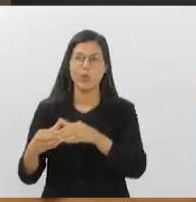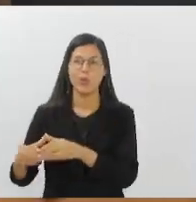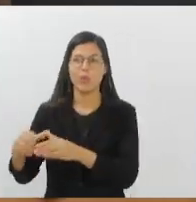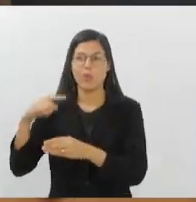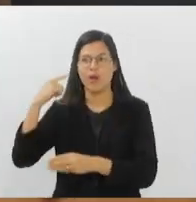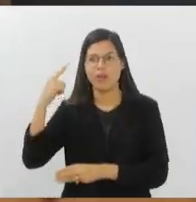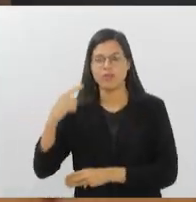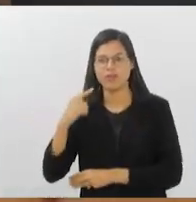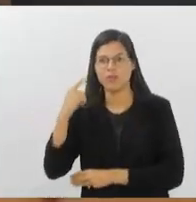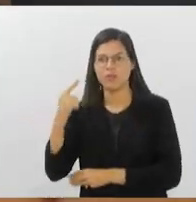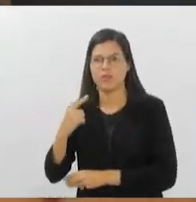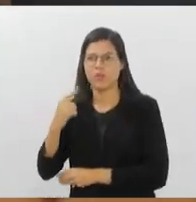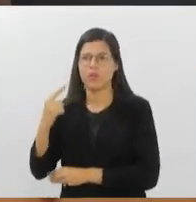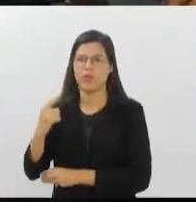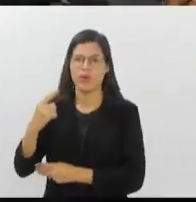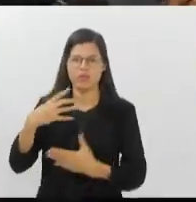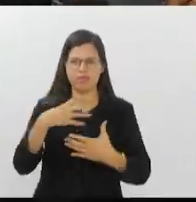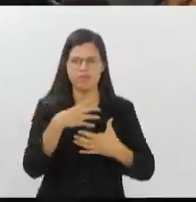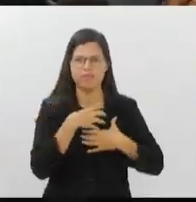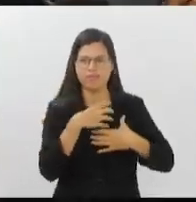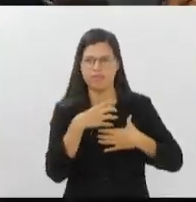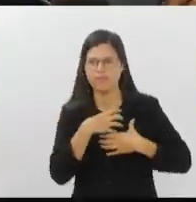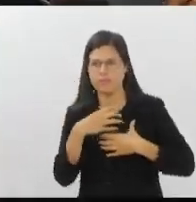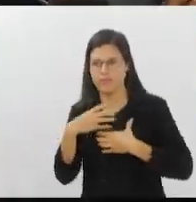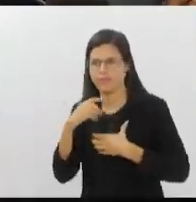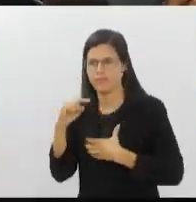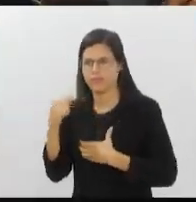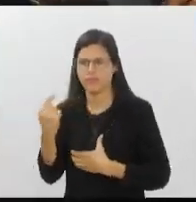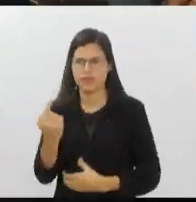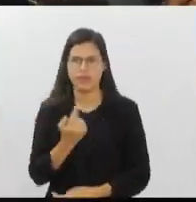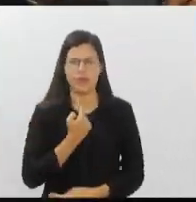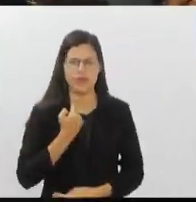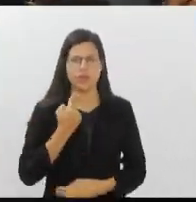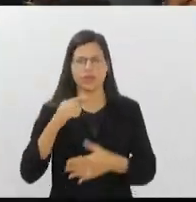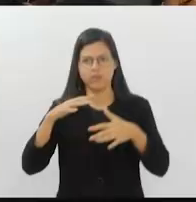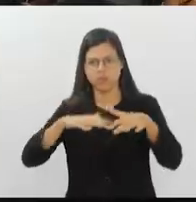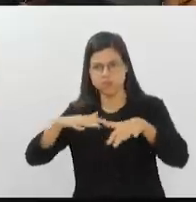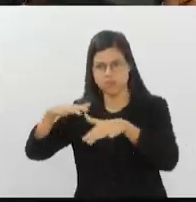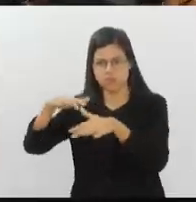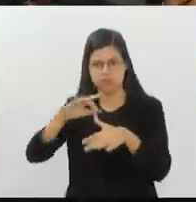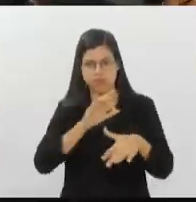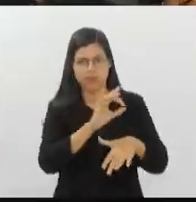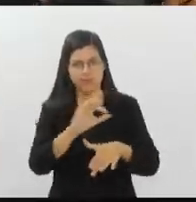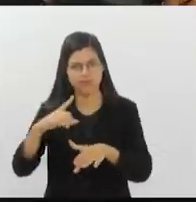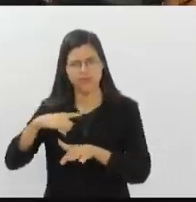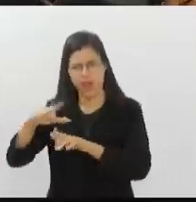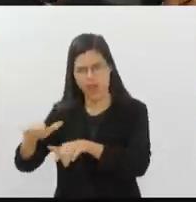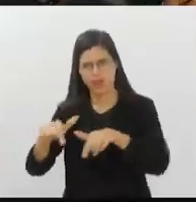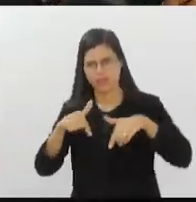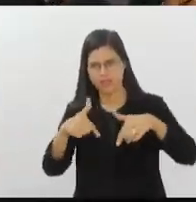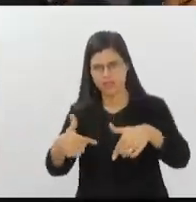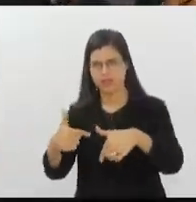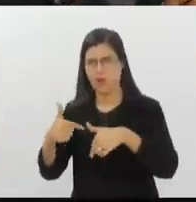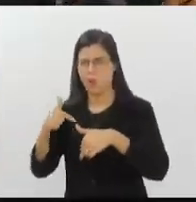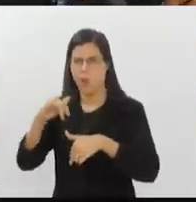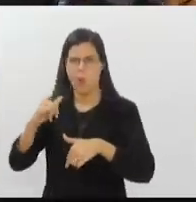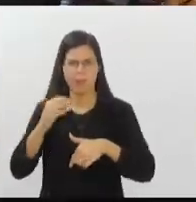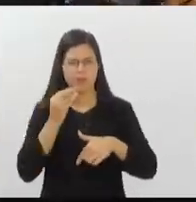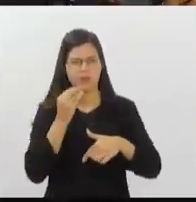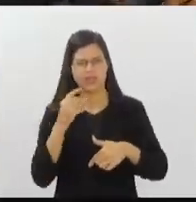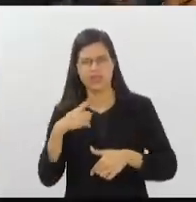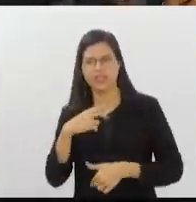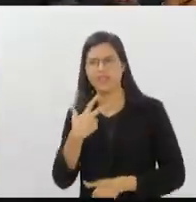loucura que aperta todos nós. Nesse desfile, todos têm a sua vez. Nesse desfile, todos têm a